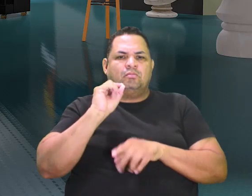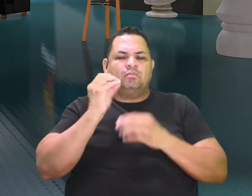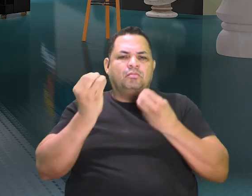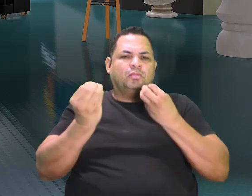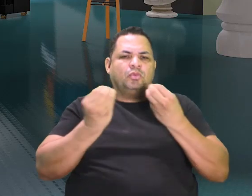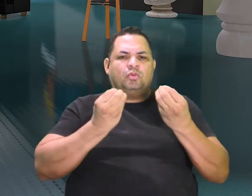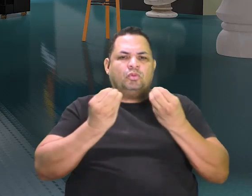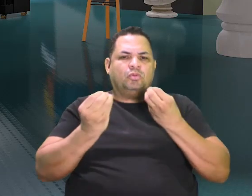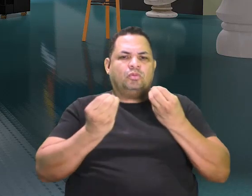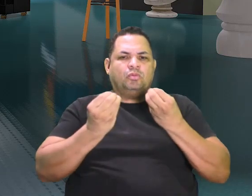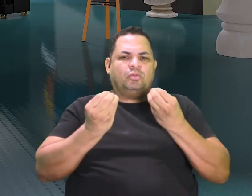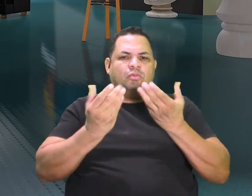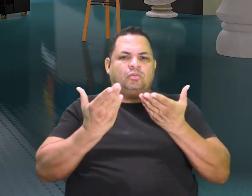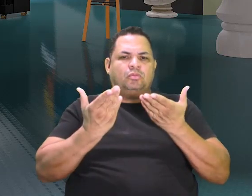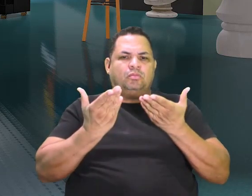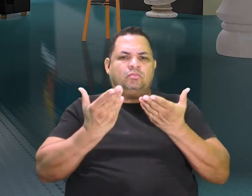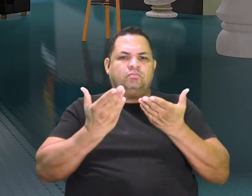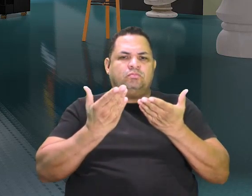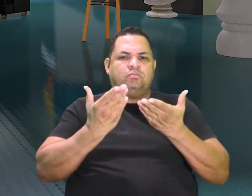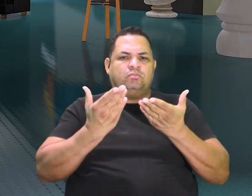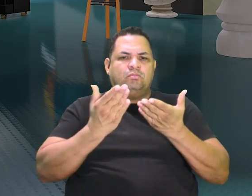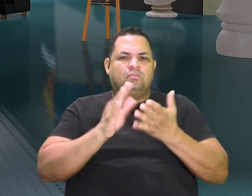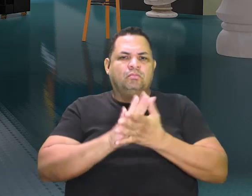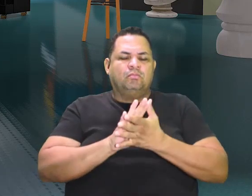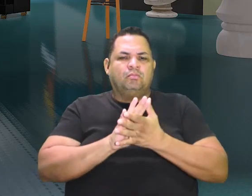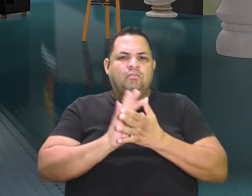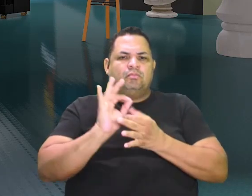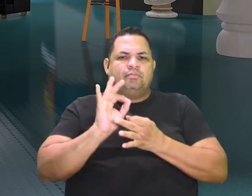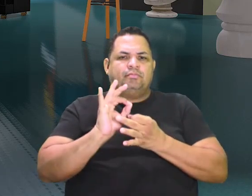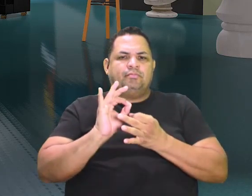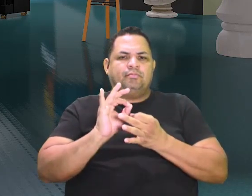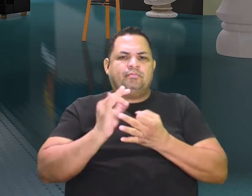de como ela foi